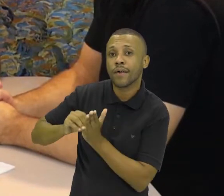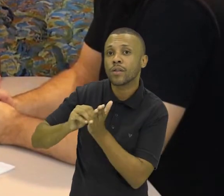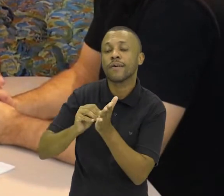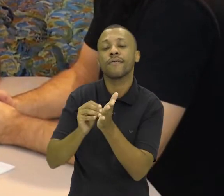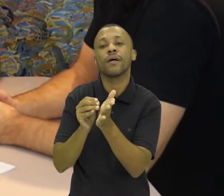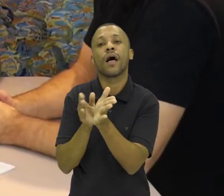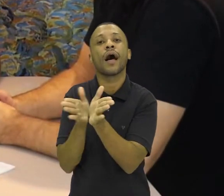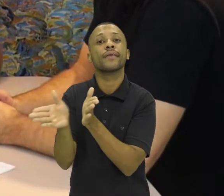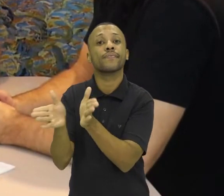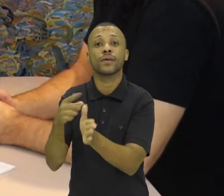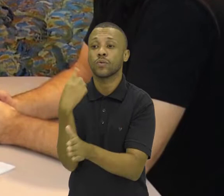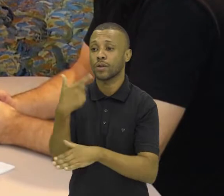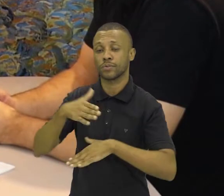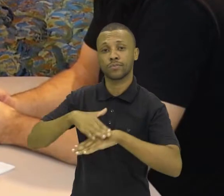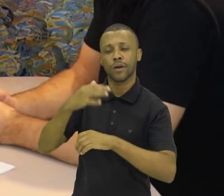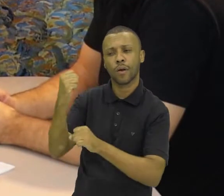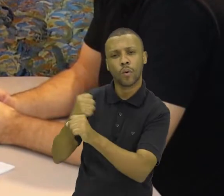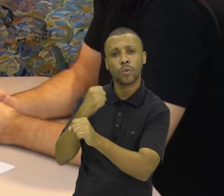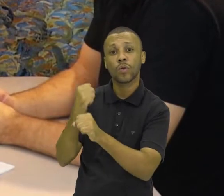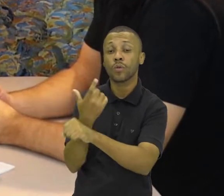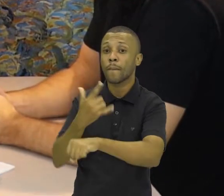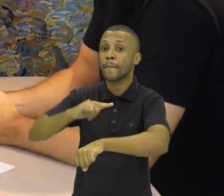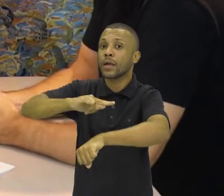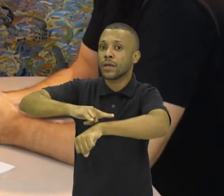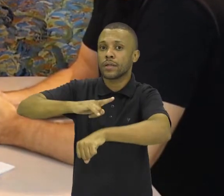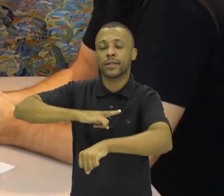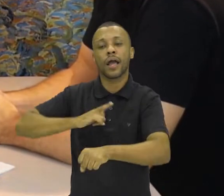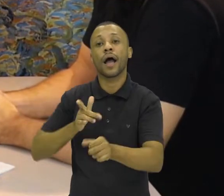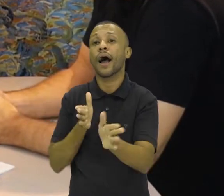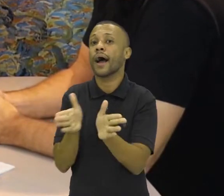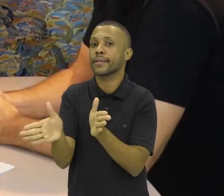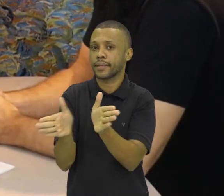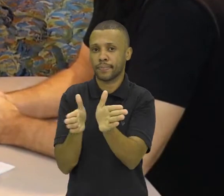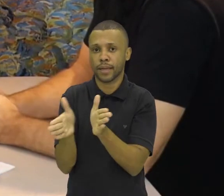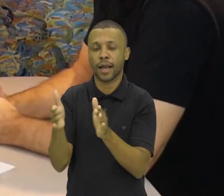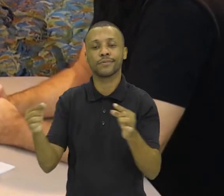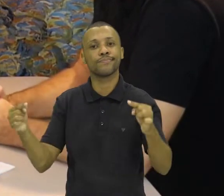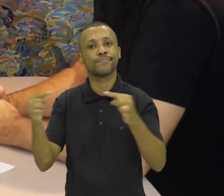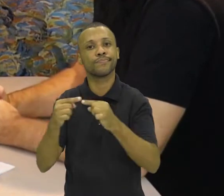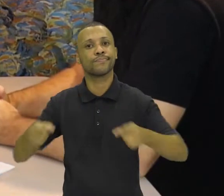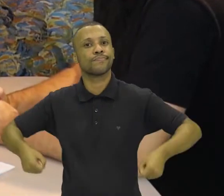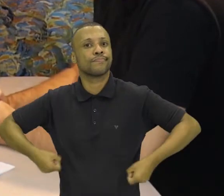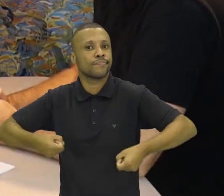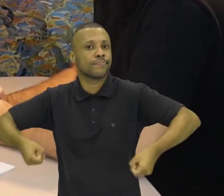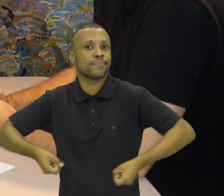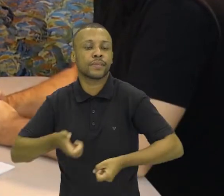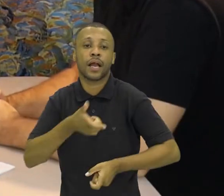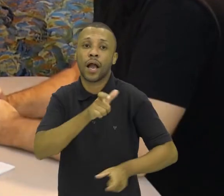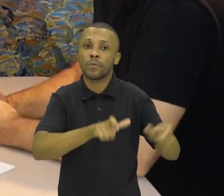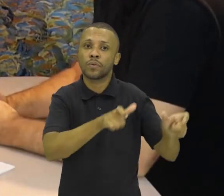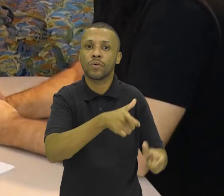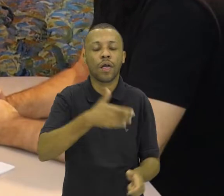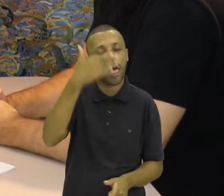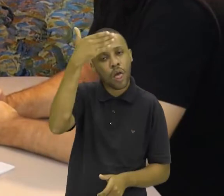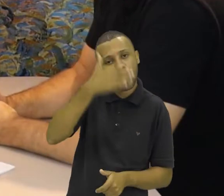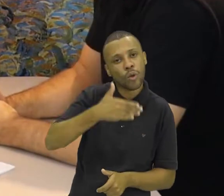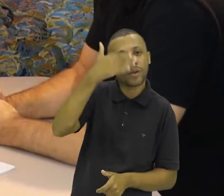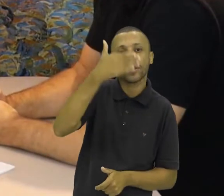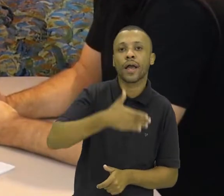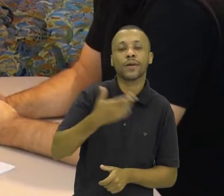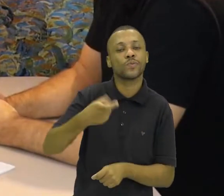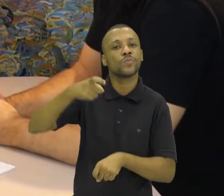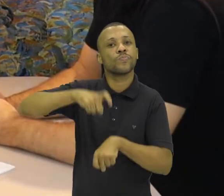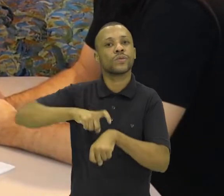são acessíveis. Nós transformamos o nosso banheiro num banheiro acessível. Tá? E as pessoas não enxergam na rua. Quando a gente